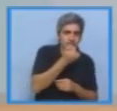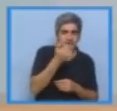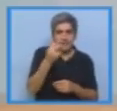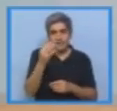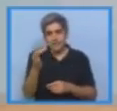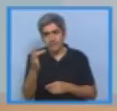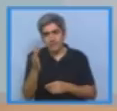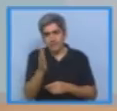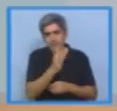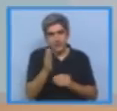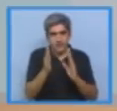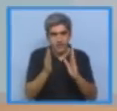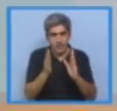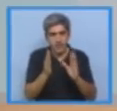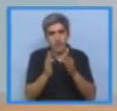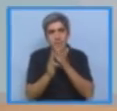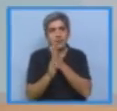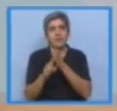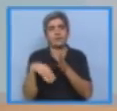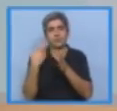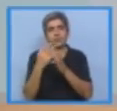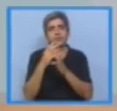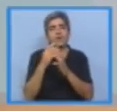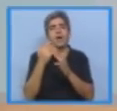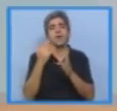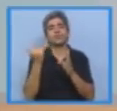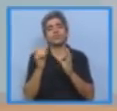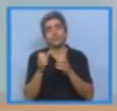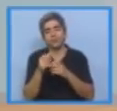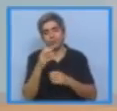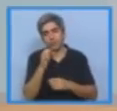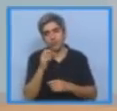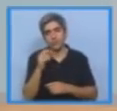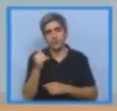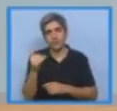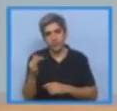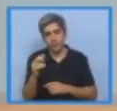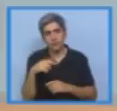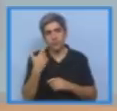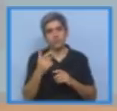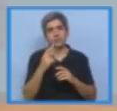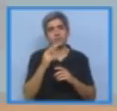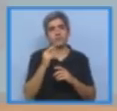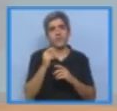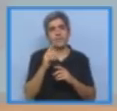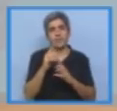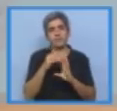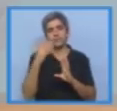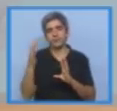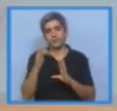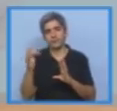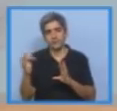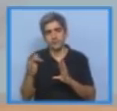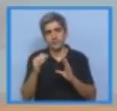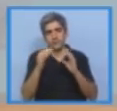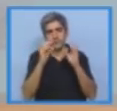anos. De seguida, o público entre os 18 e os 24 e a seguir dos 36 aos 44. Portanto,